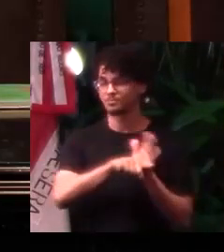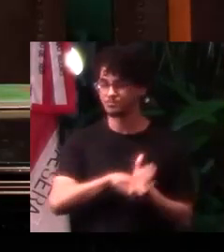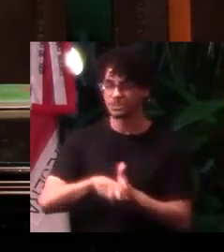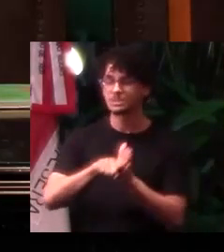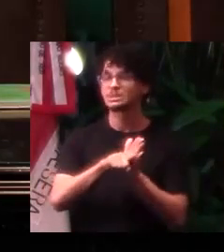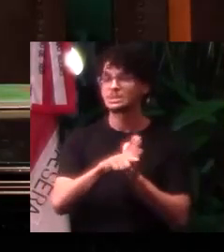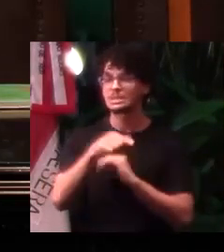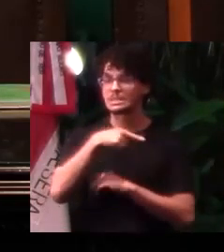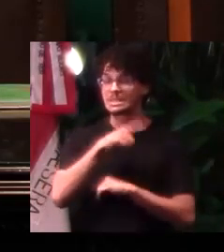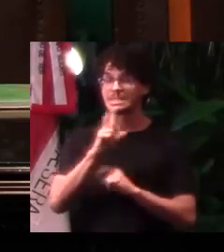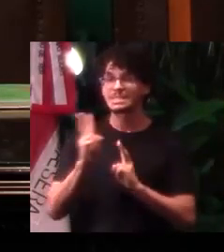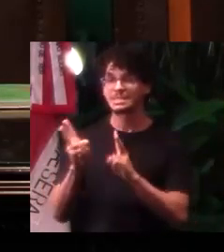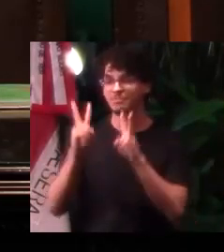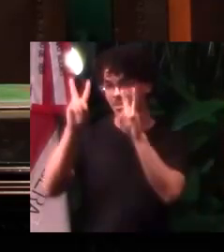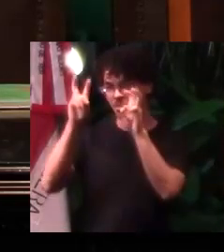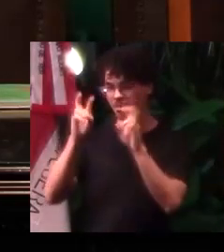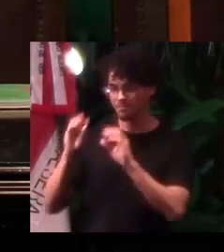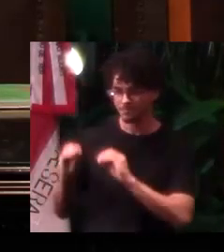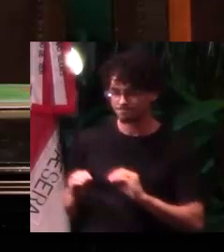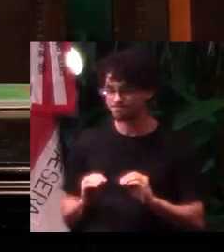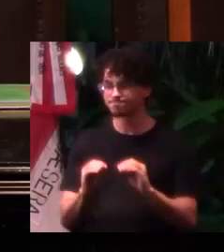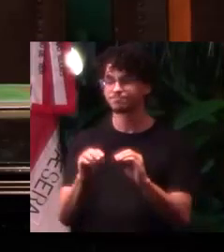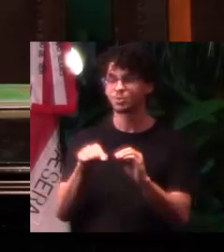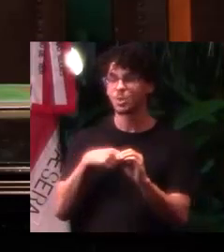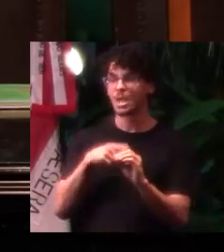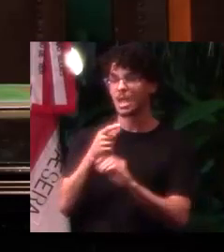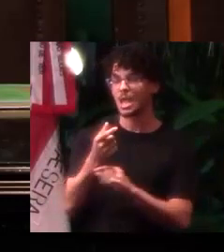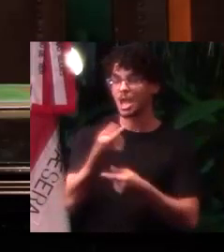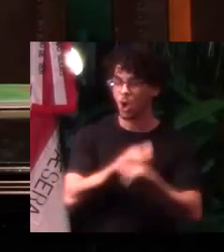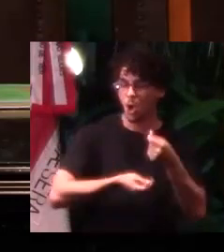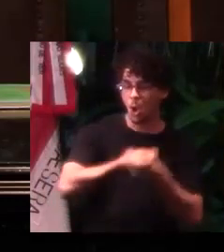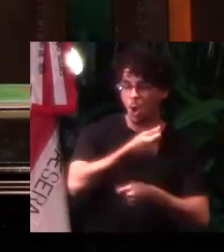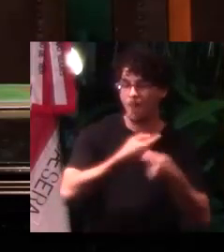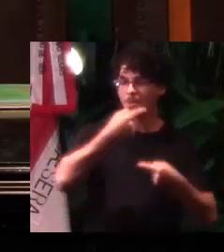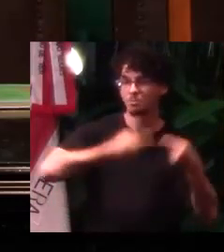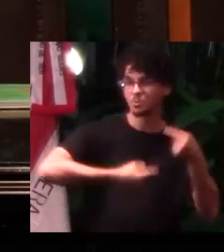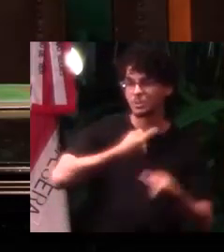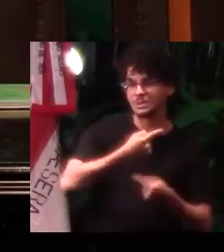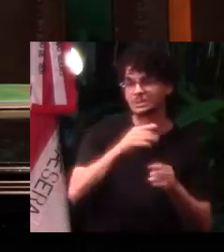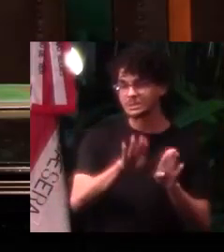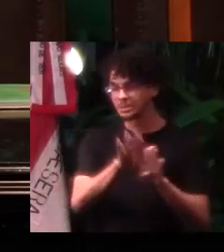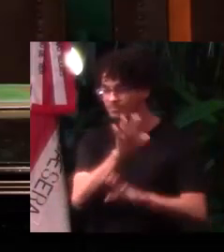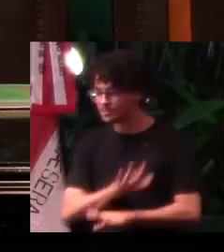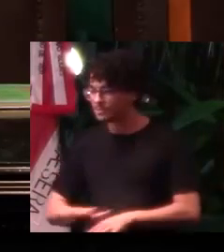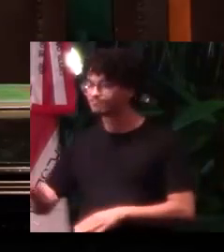abordar questões que vão da economia política, ao teatro,